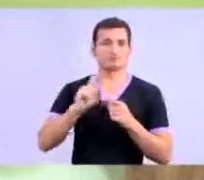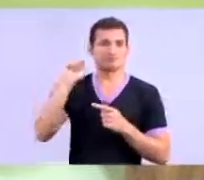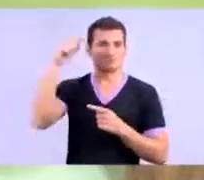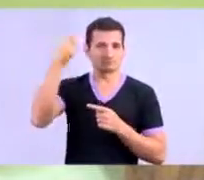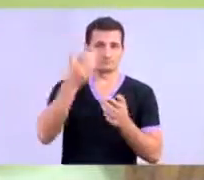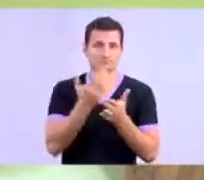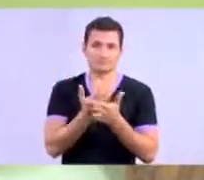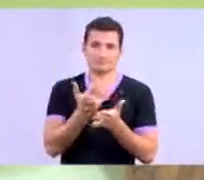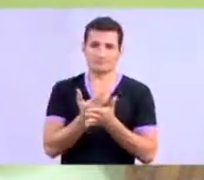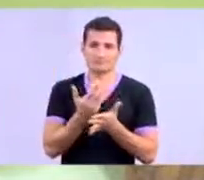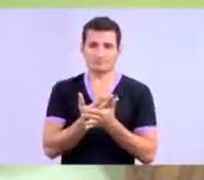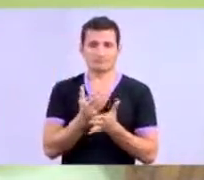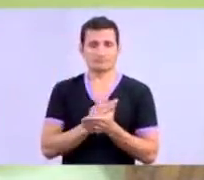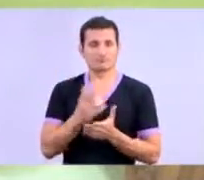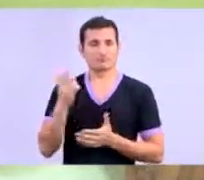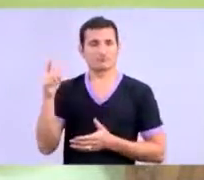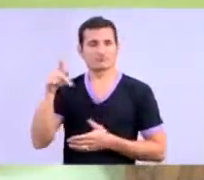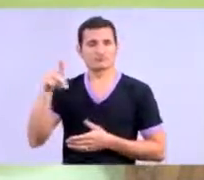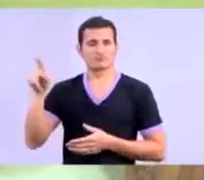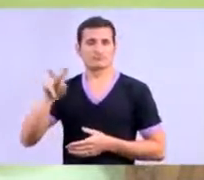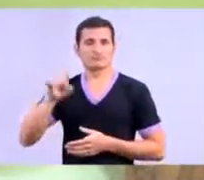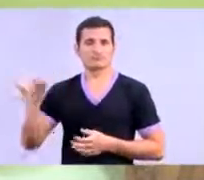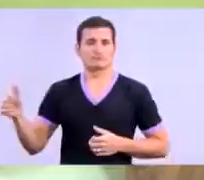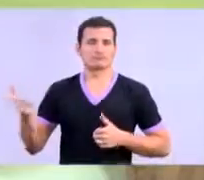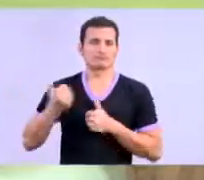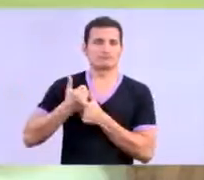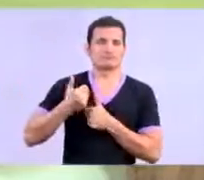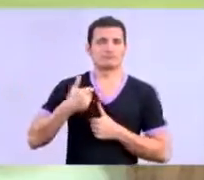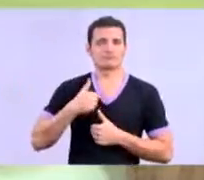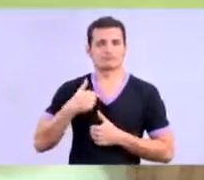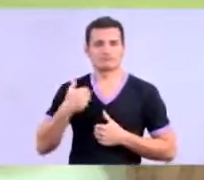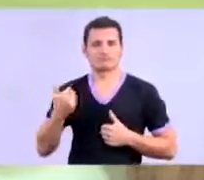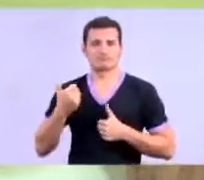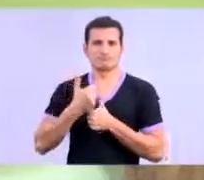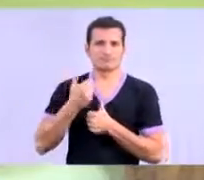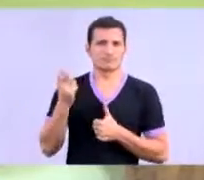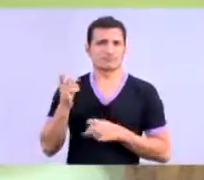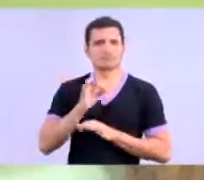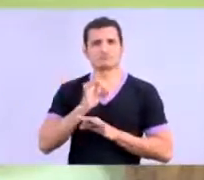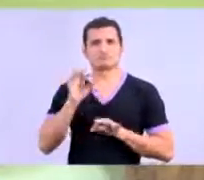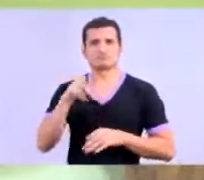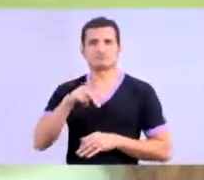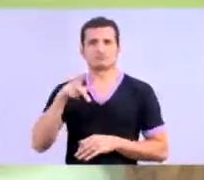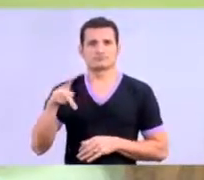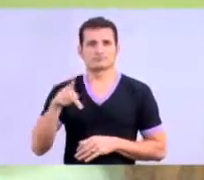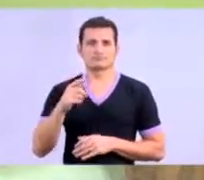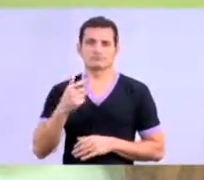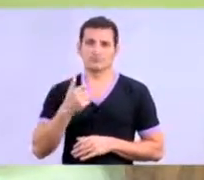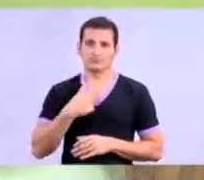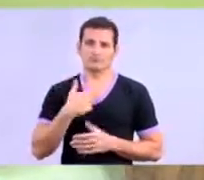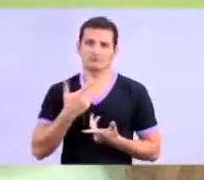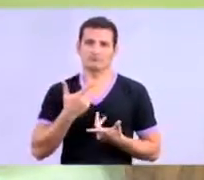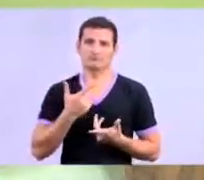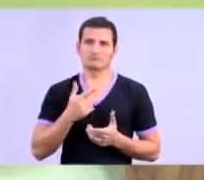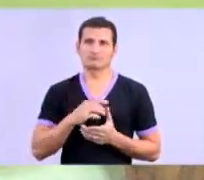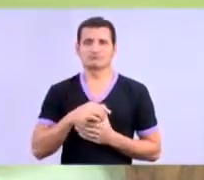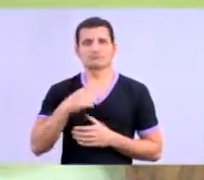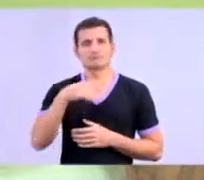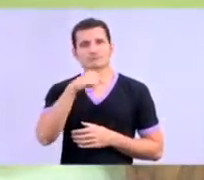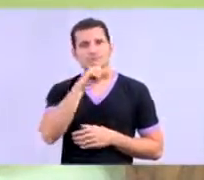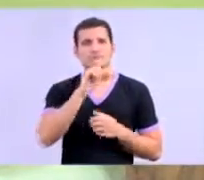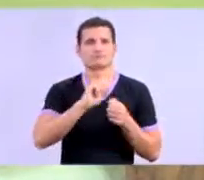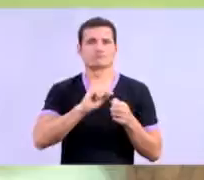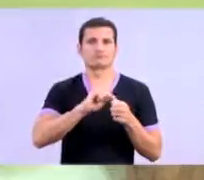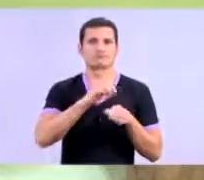professor Elias vai me substituir aqui. Lógico, a altura é um professor excelente, tá certo? E eu estou indo fazer doutorado